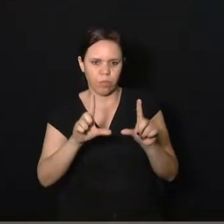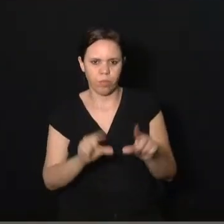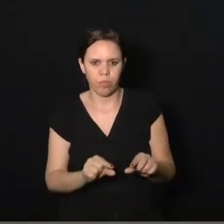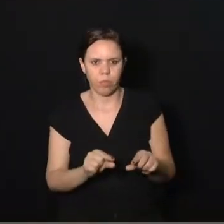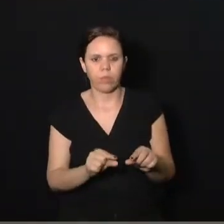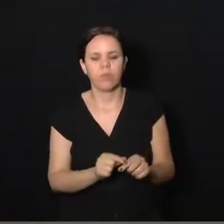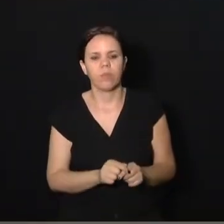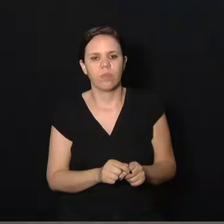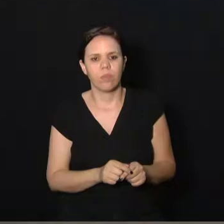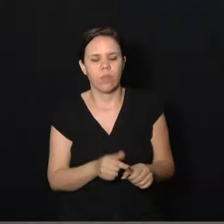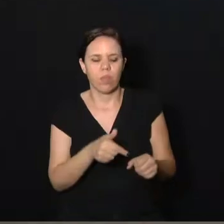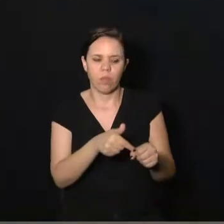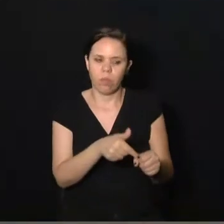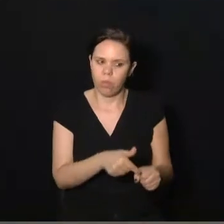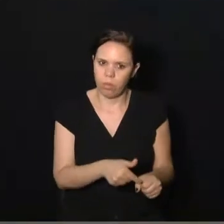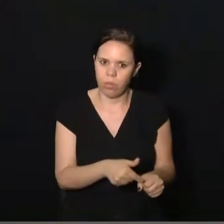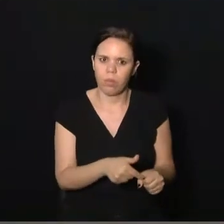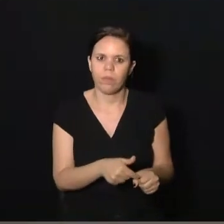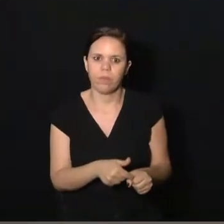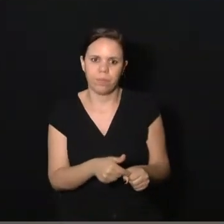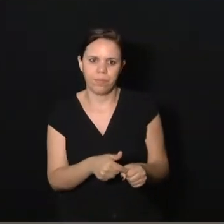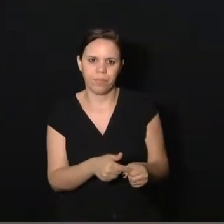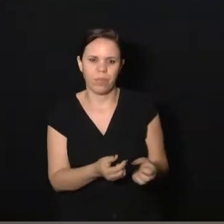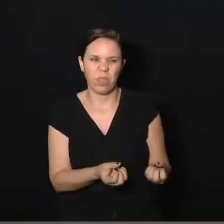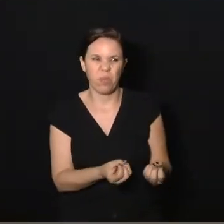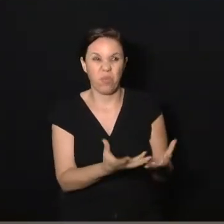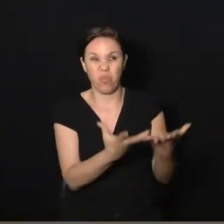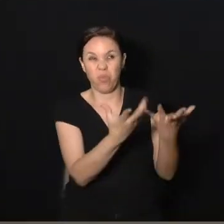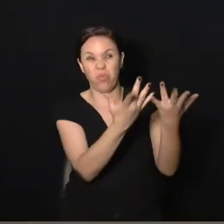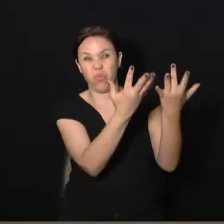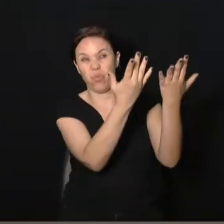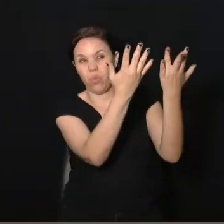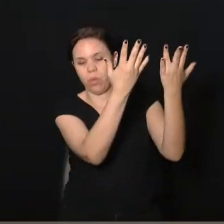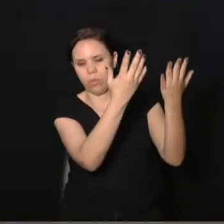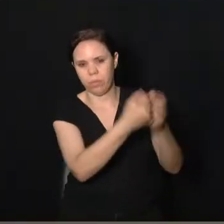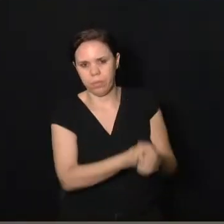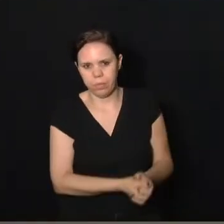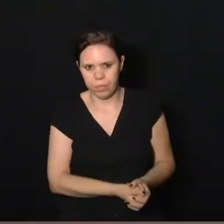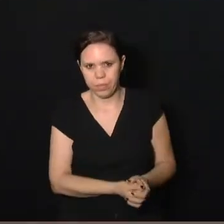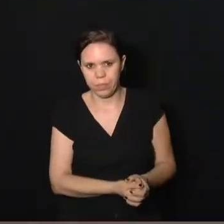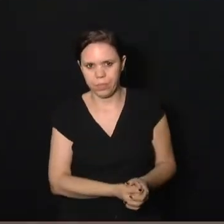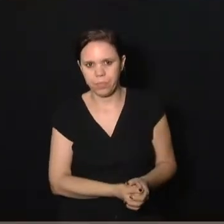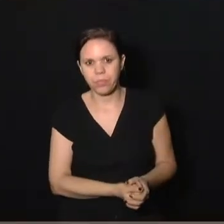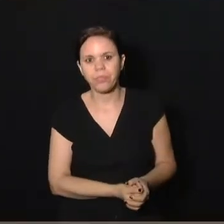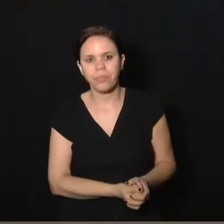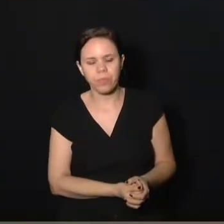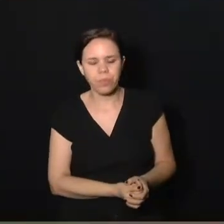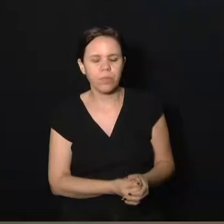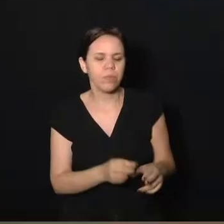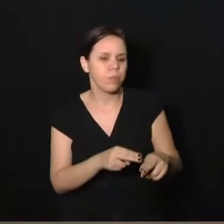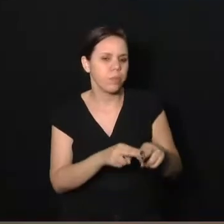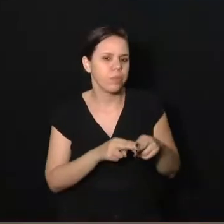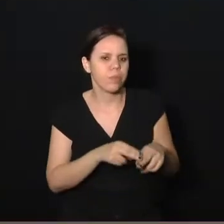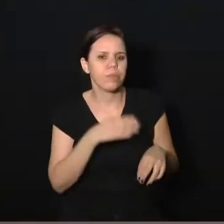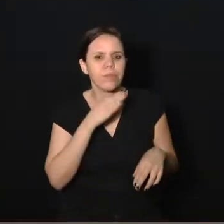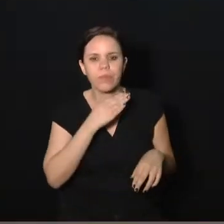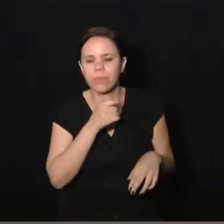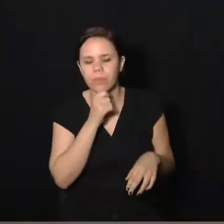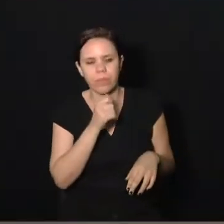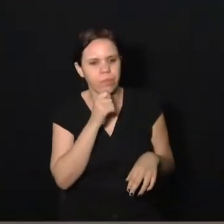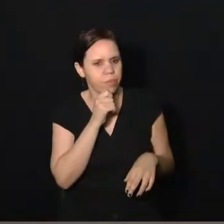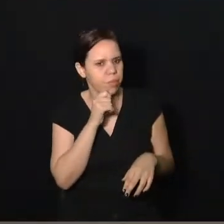os combustíveis, né, a emissão de combustíveis na atmosfera. Por quê? Porque a bateria dele ainda não é